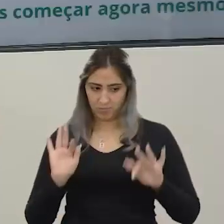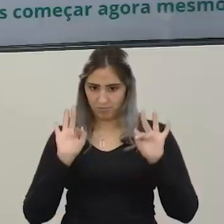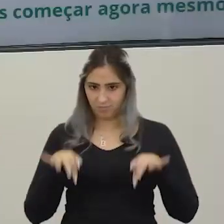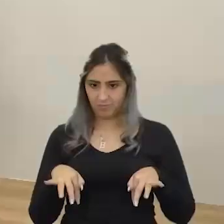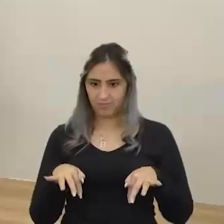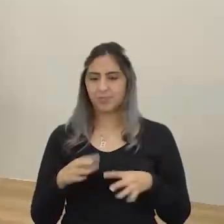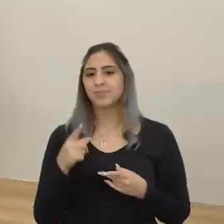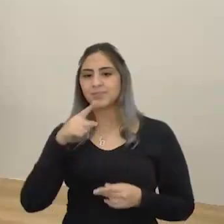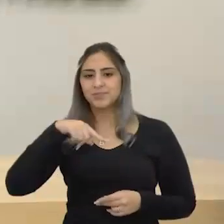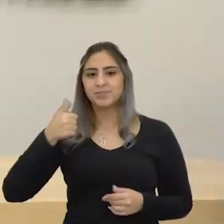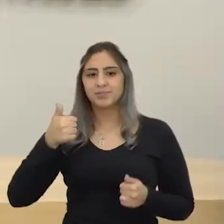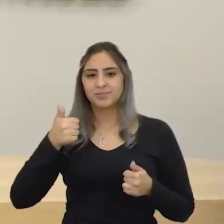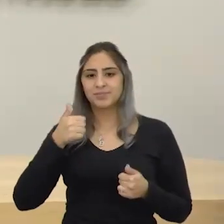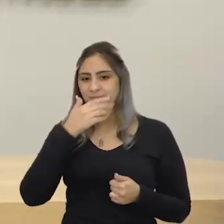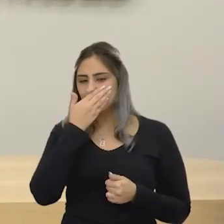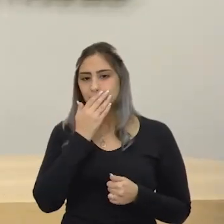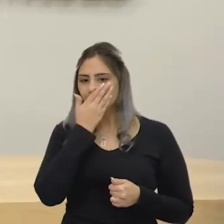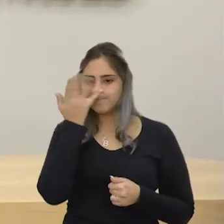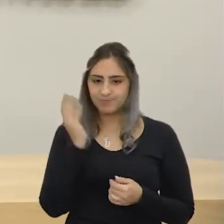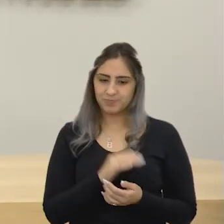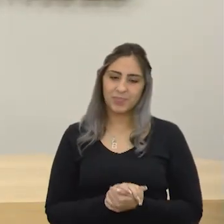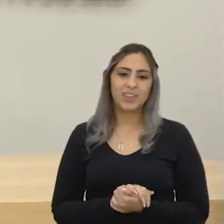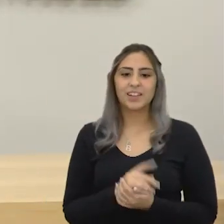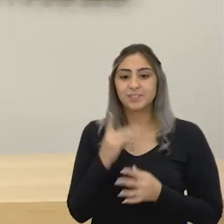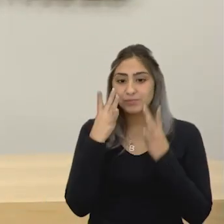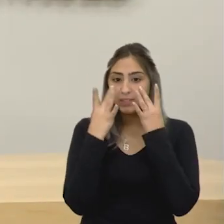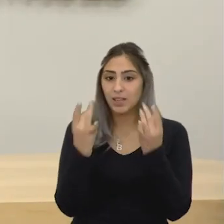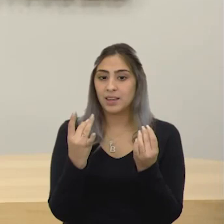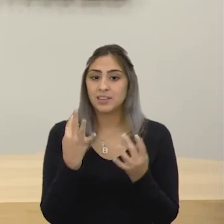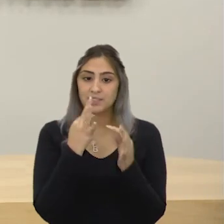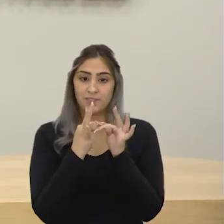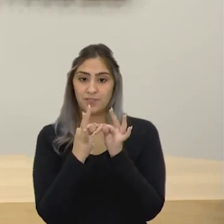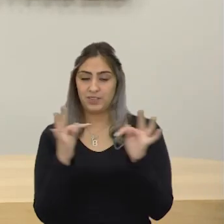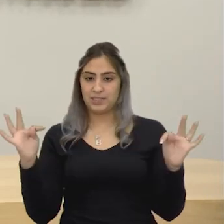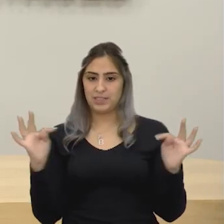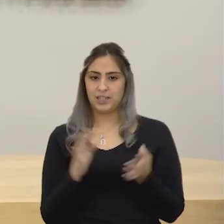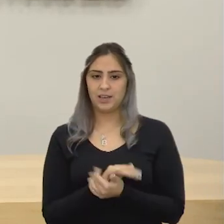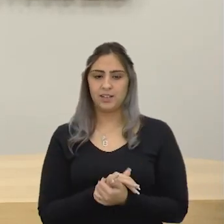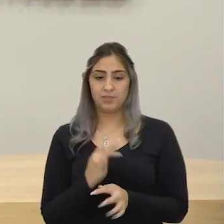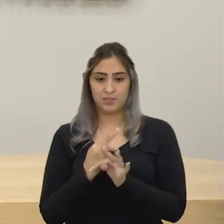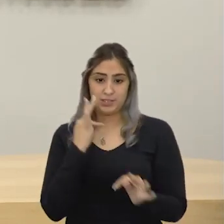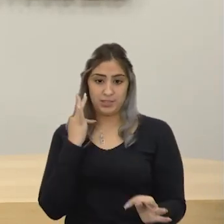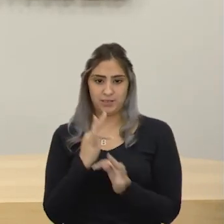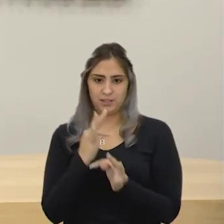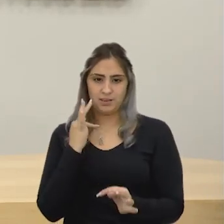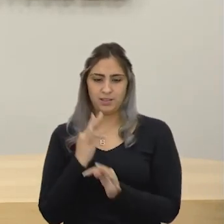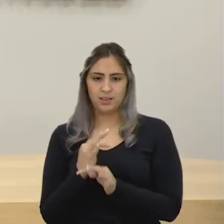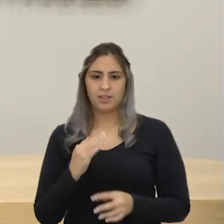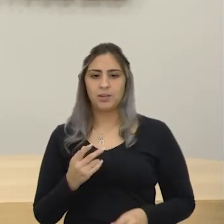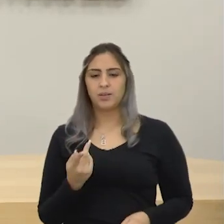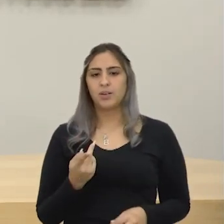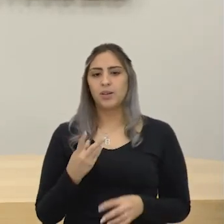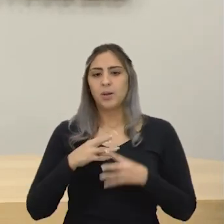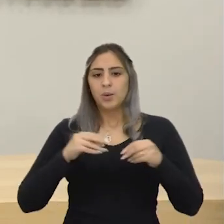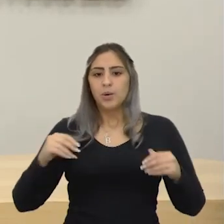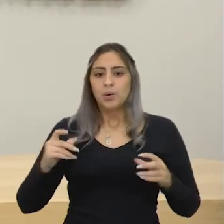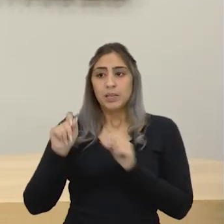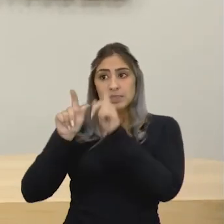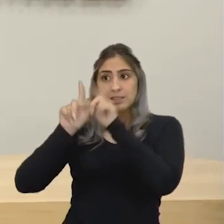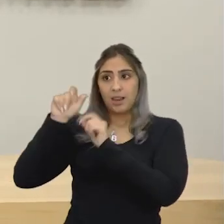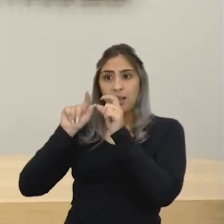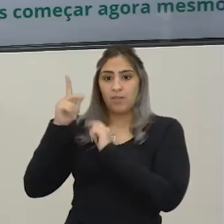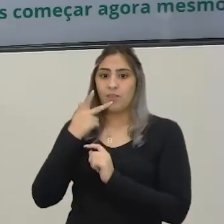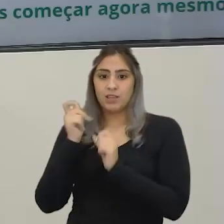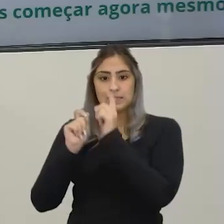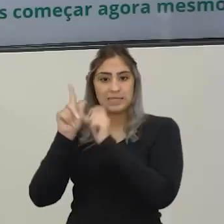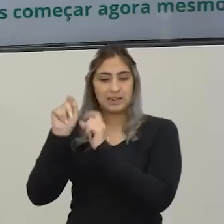aí. Certo. Pessoal, amanhã vamos falar de estrelas, hein? Fique atento aí, né? Física, vamos falar da poeira, né? Poeira estelar, vamos falar um pouco das estrelas. Muito legal também,